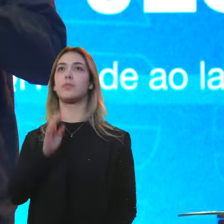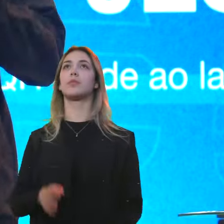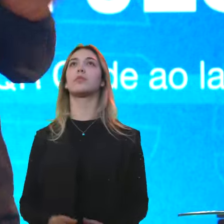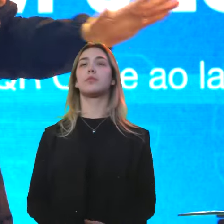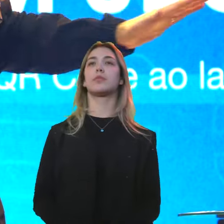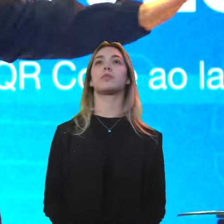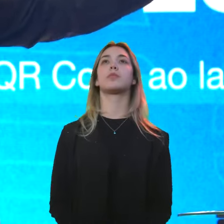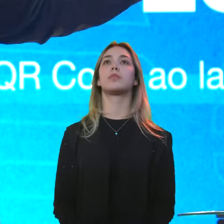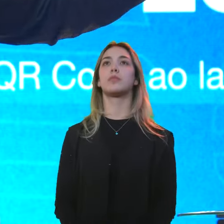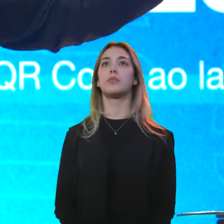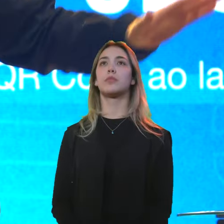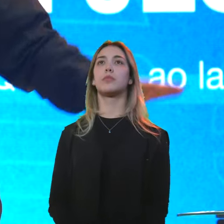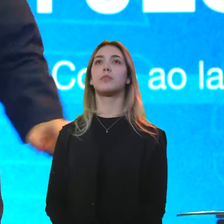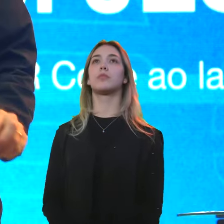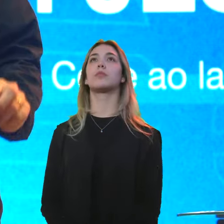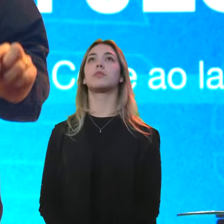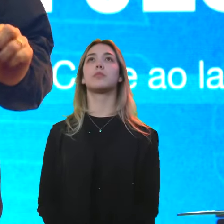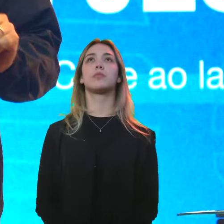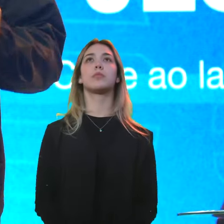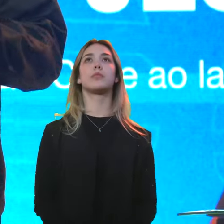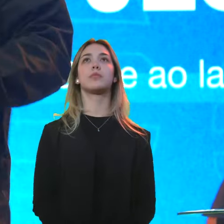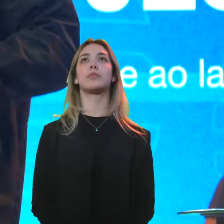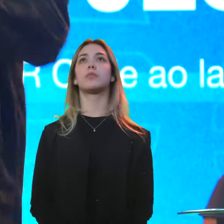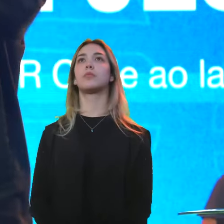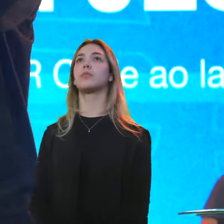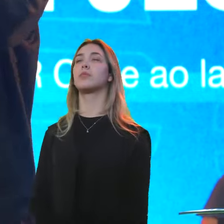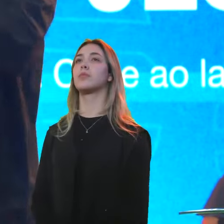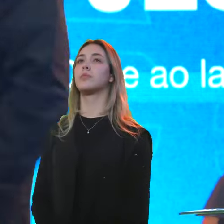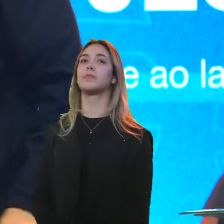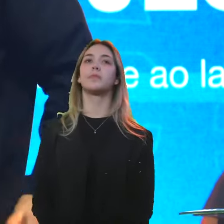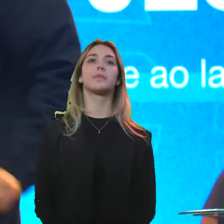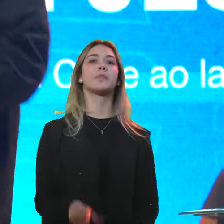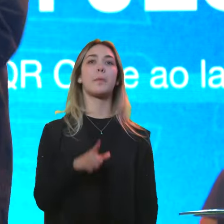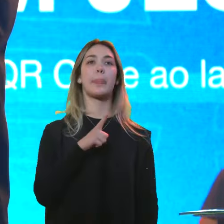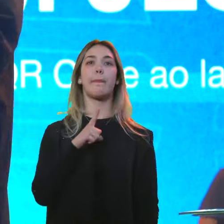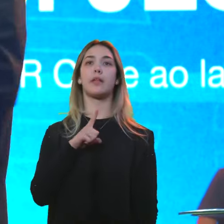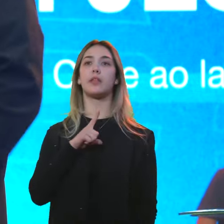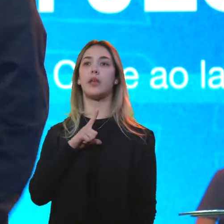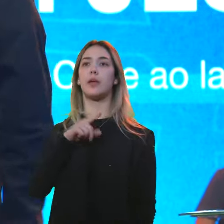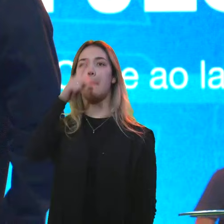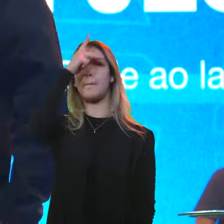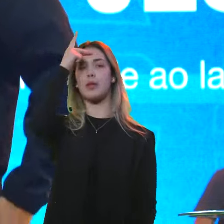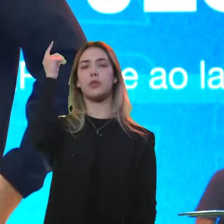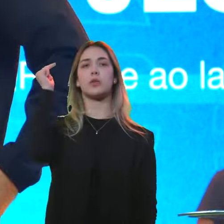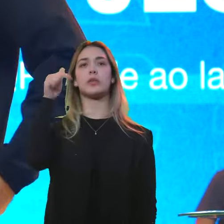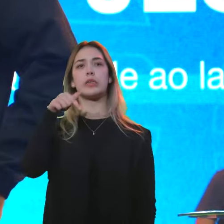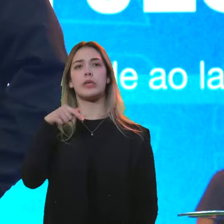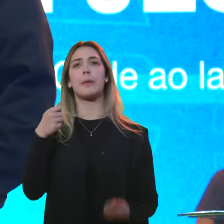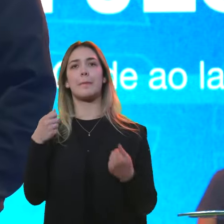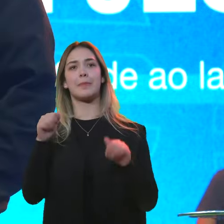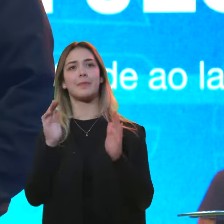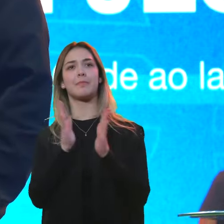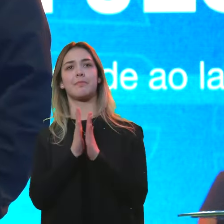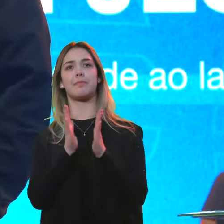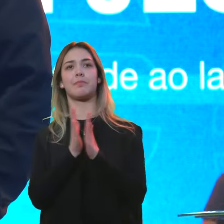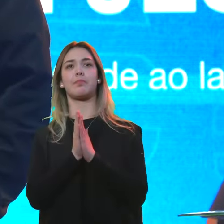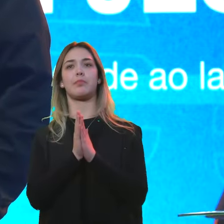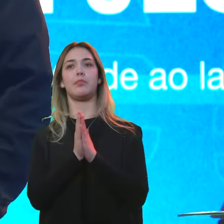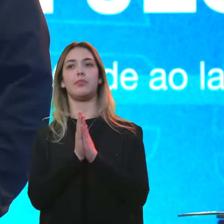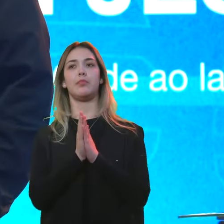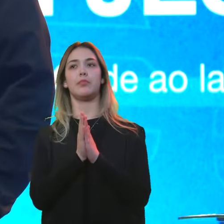Isso, deixa só o pedezinho no fundo. Tem pessoas aqui que precisam de mais uma oração. E aí depois dessa